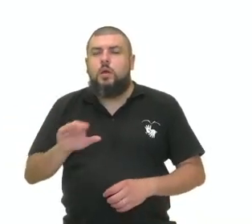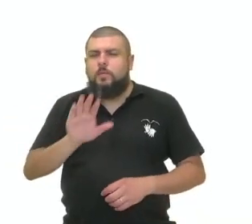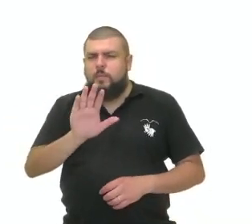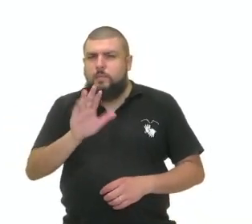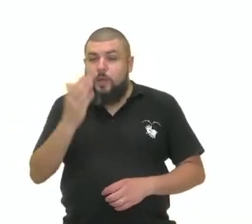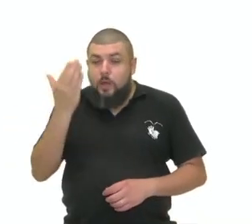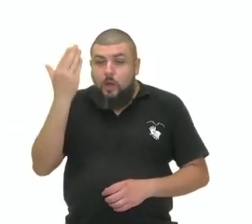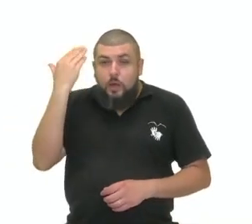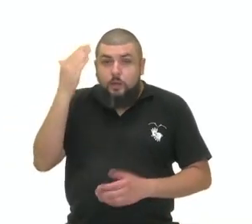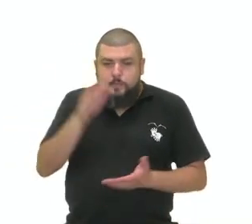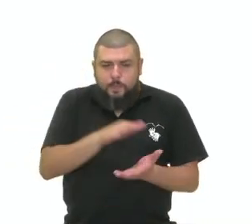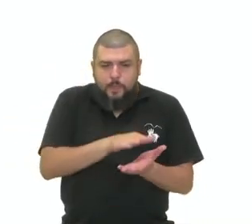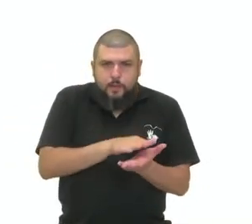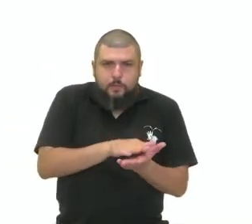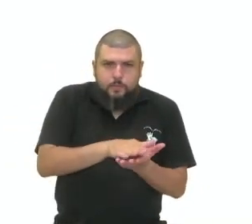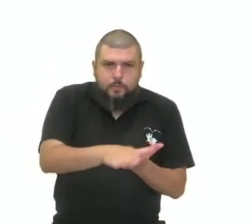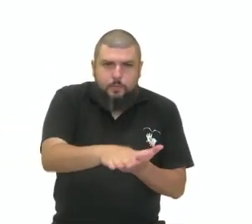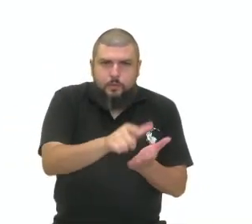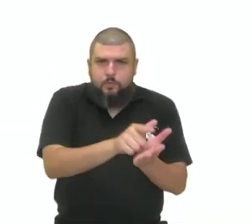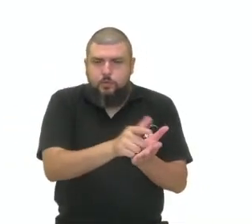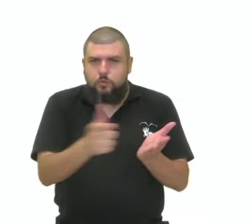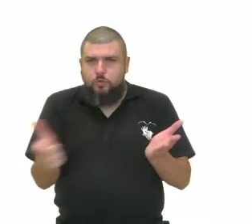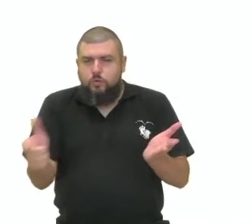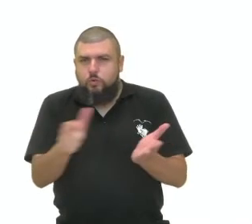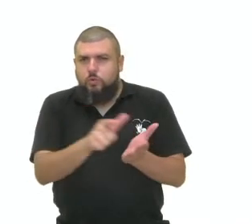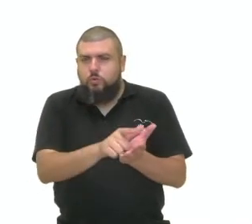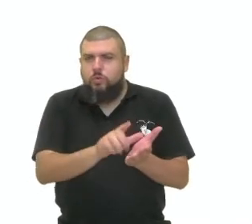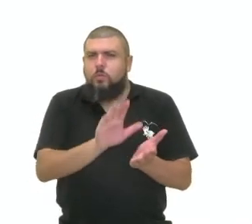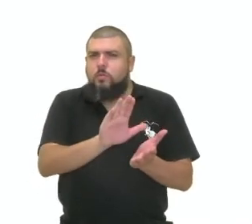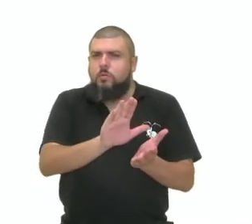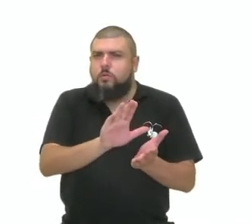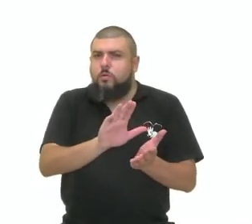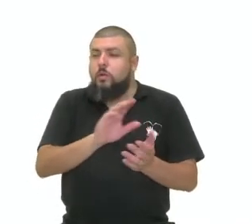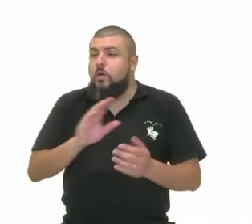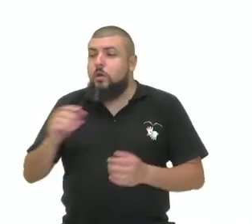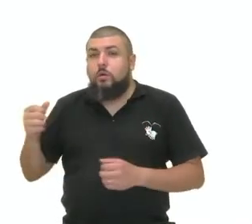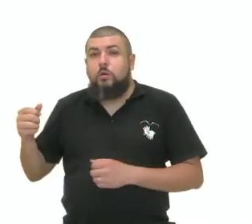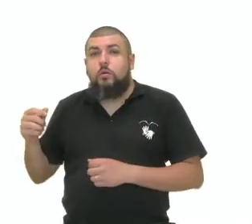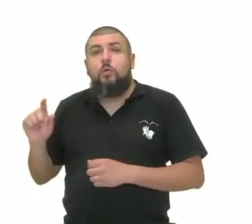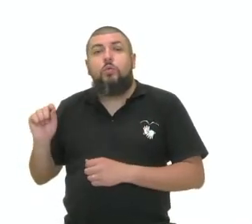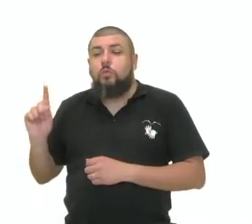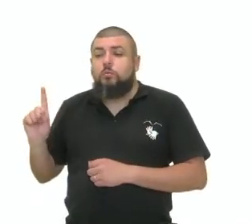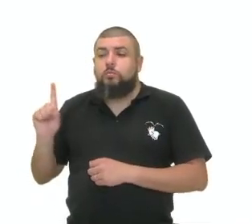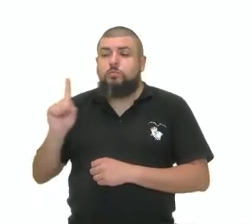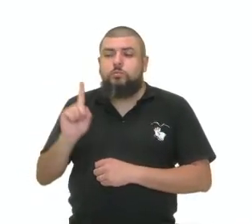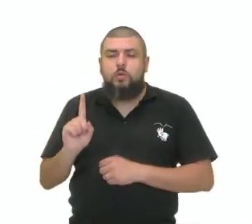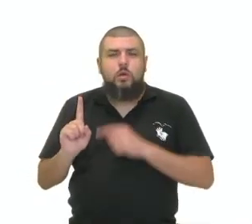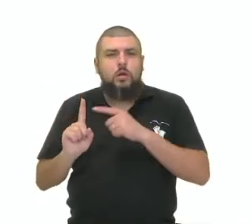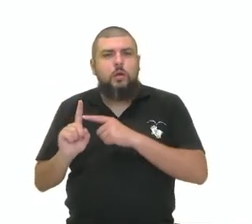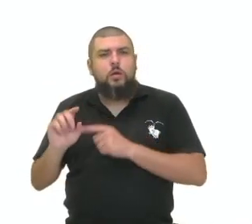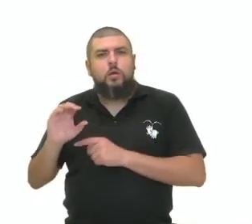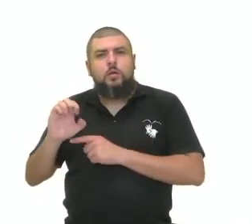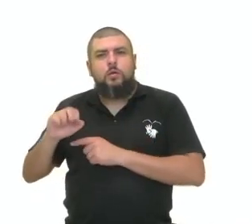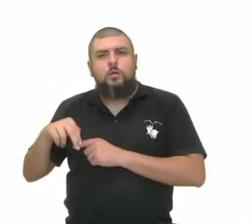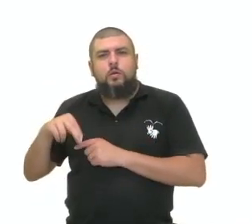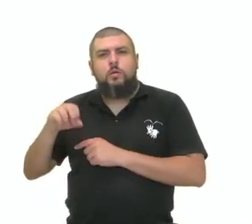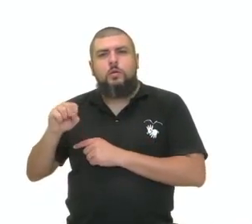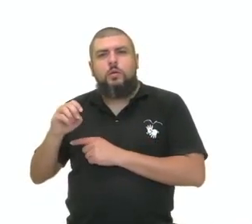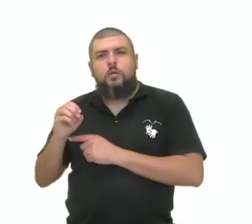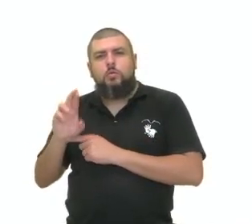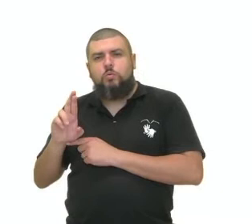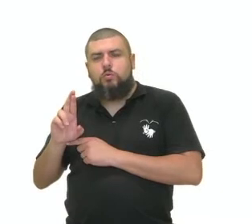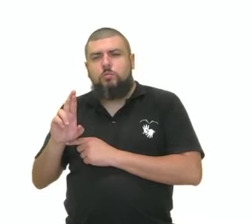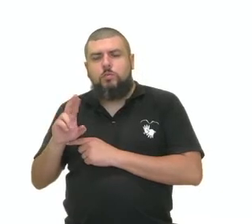jornal, antes de você conseguir imprimir uma revista, essa revista tinha que ser lida por um censor, que daí eles poderiam cortar alguns assuntos que ele não